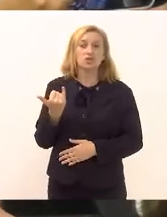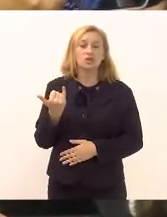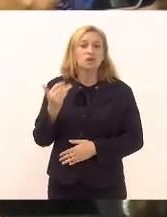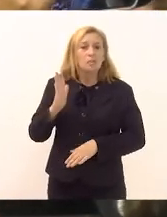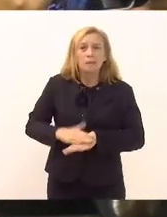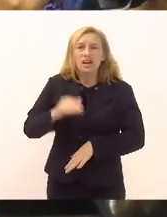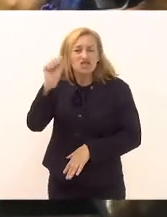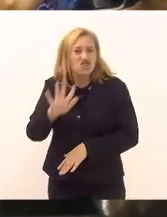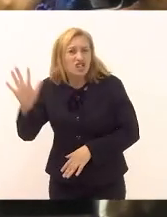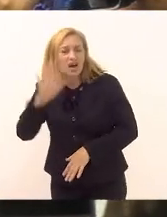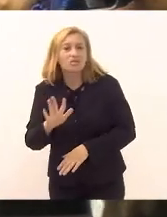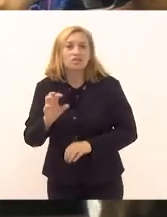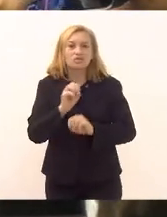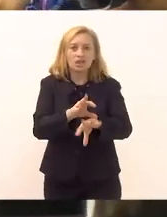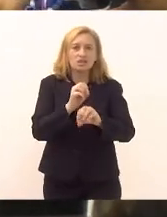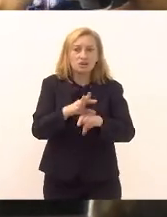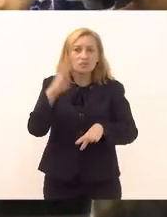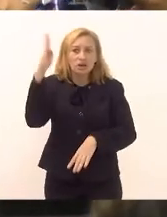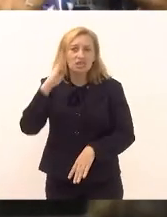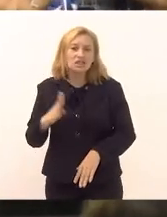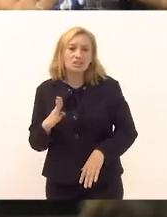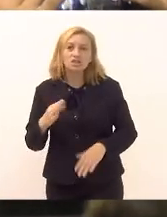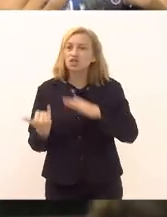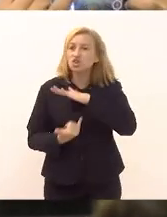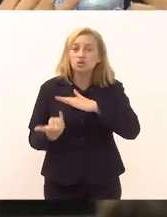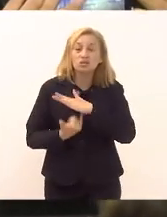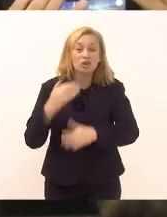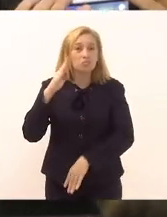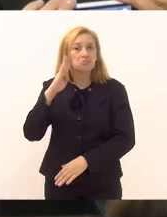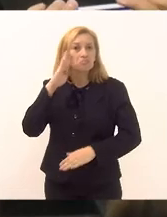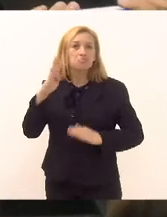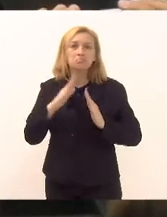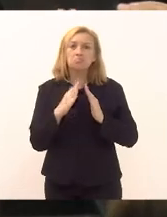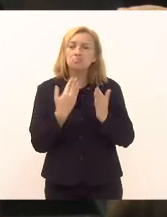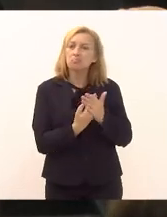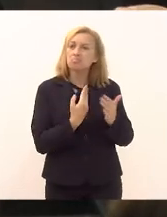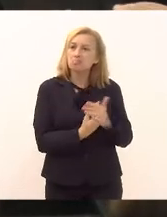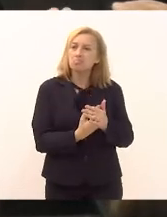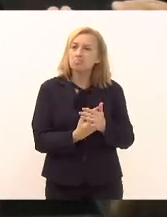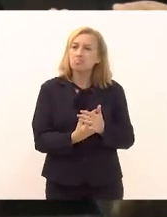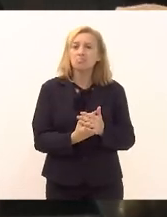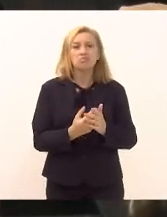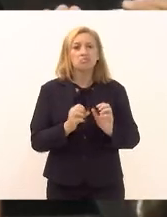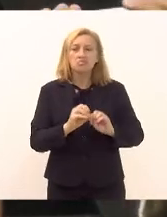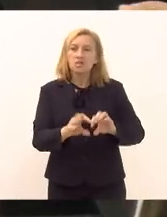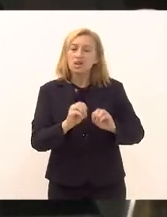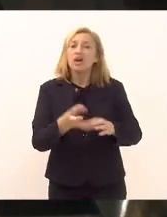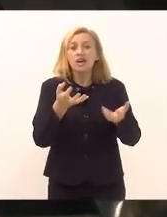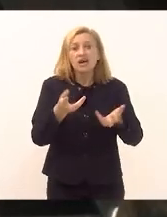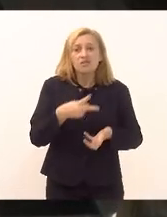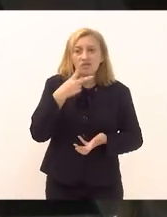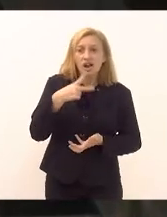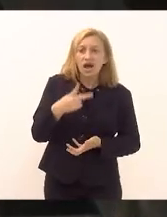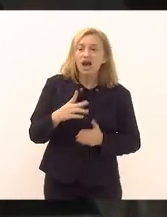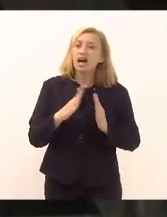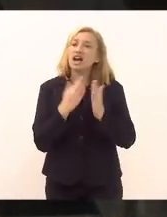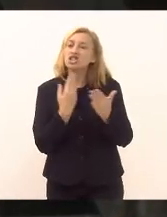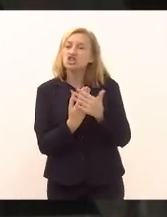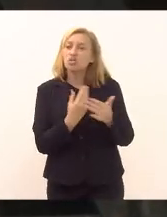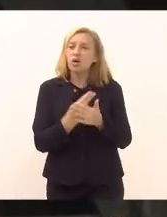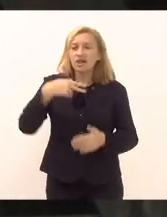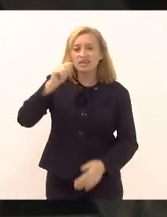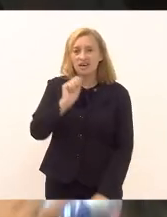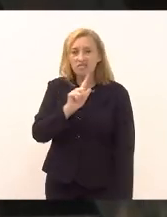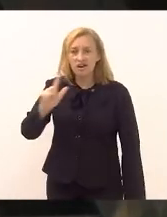geral da educação brasileira, das instituições militares que atuam no ensino. Quero aqui citar a Escola Naval e o